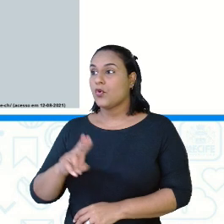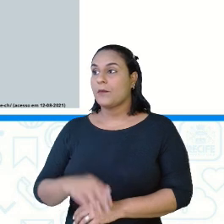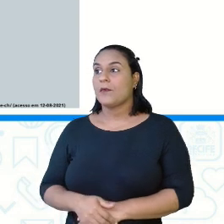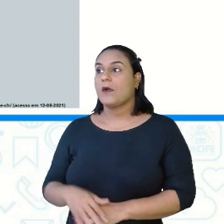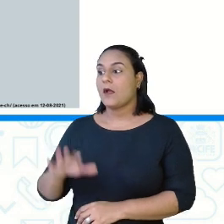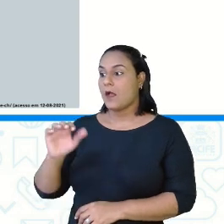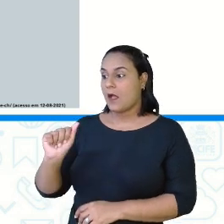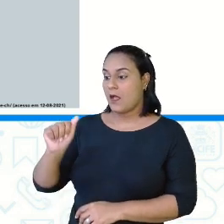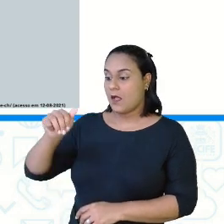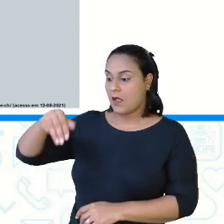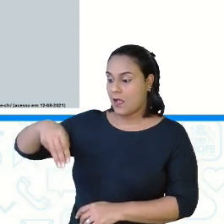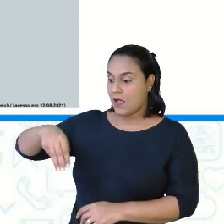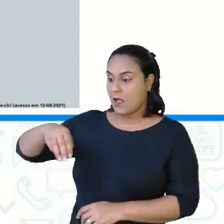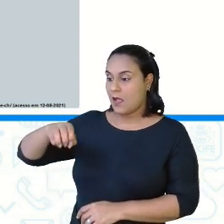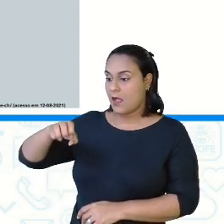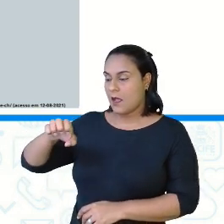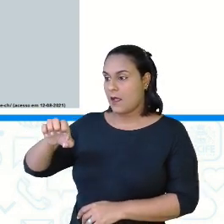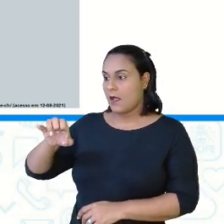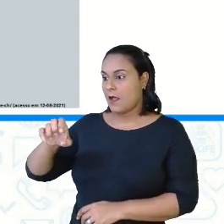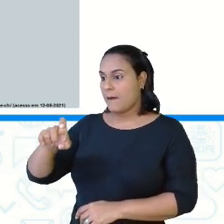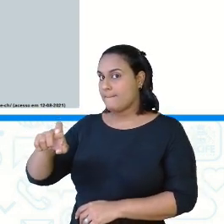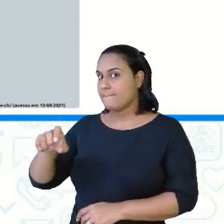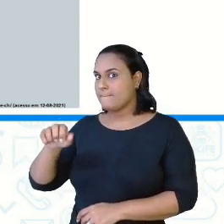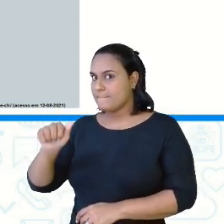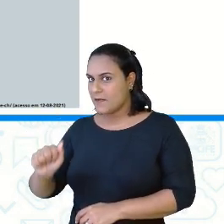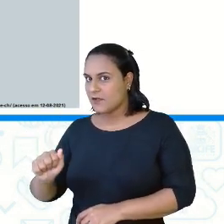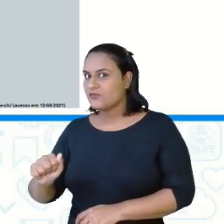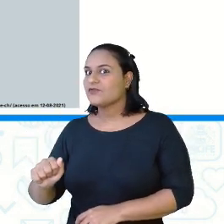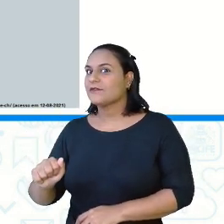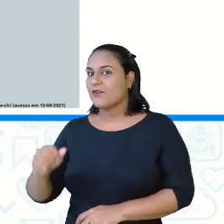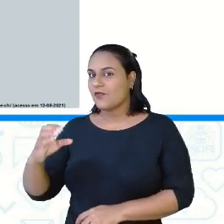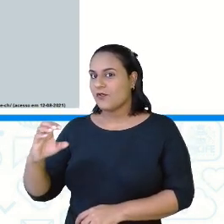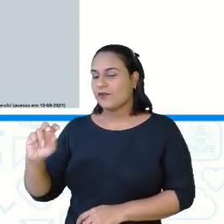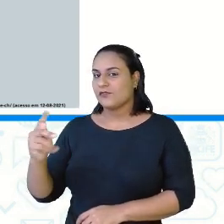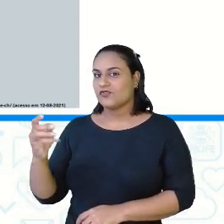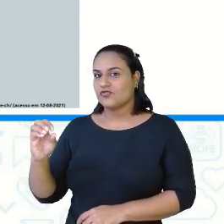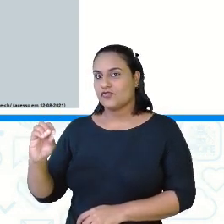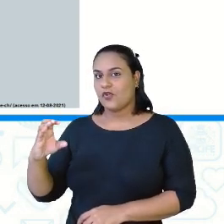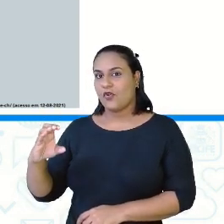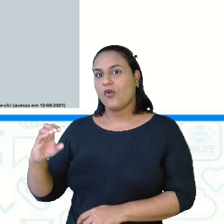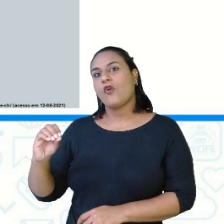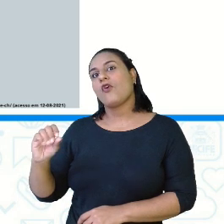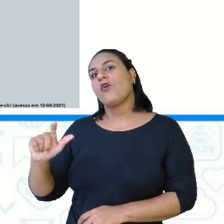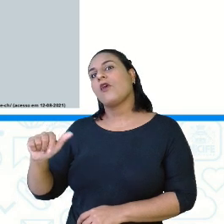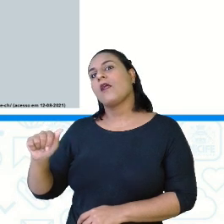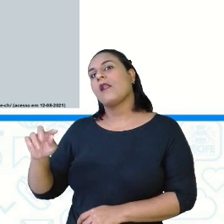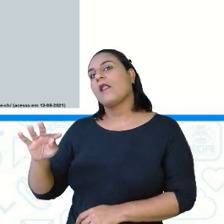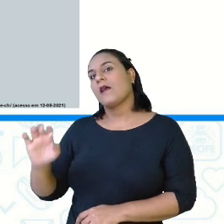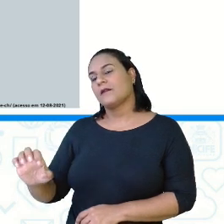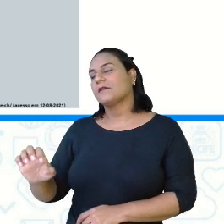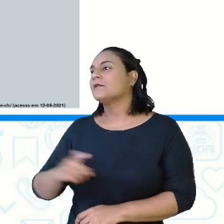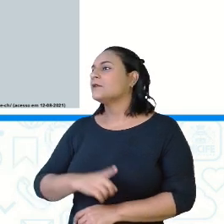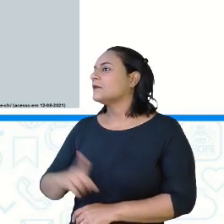de ameixa com chocolate. Então, veja ali onde foi que eu usei o X.